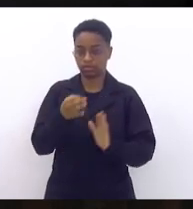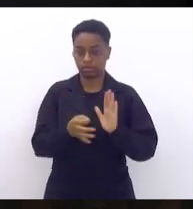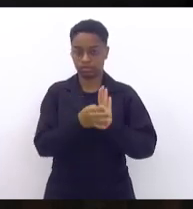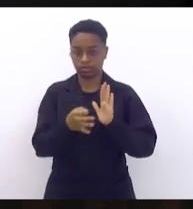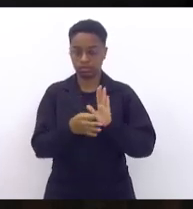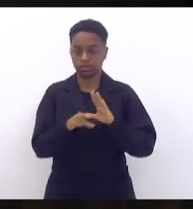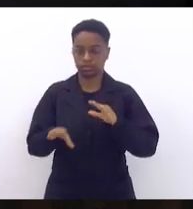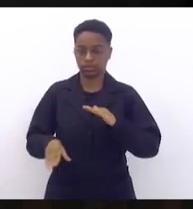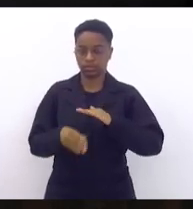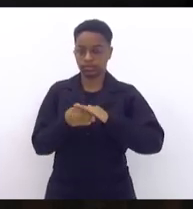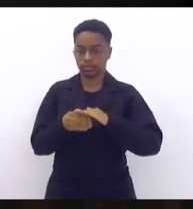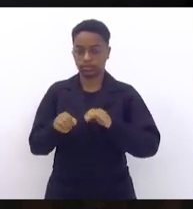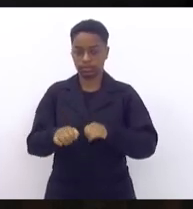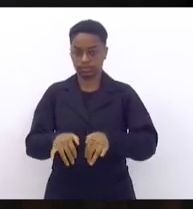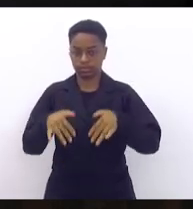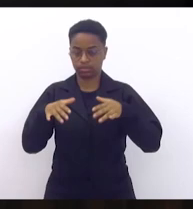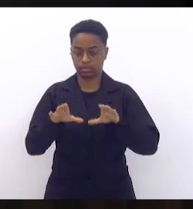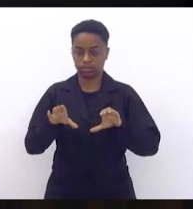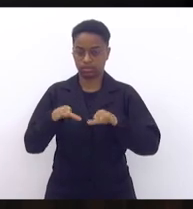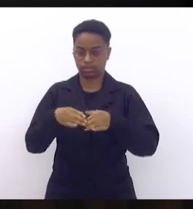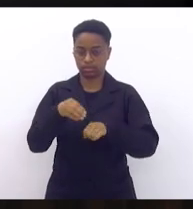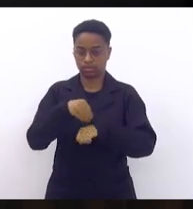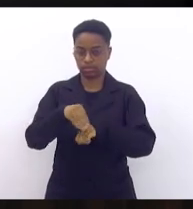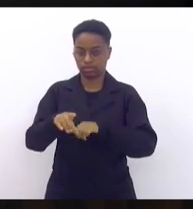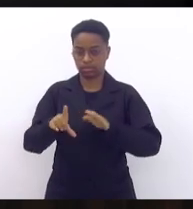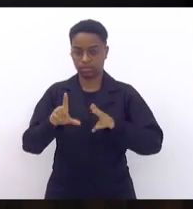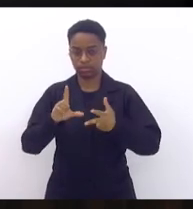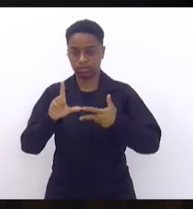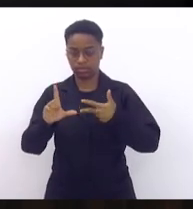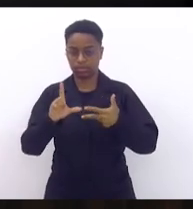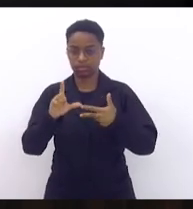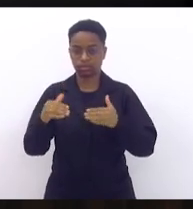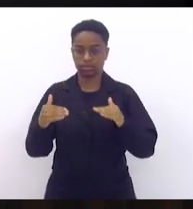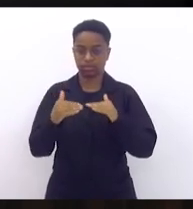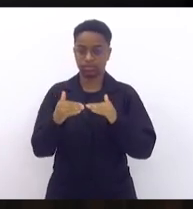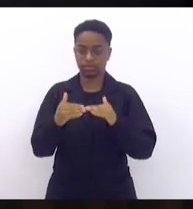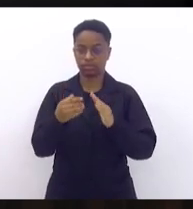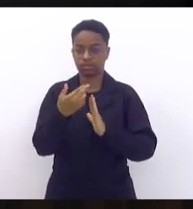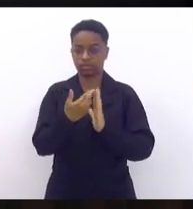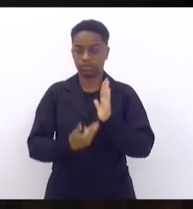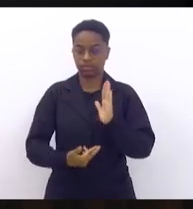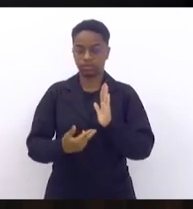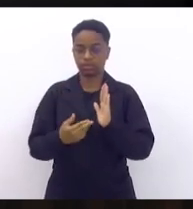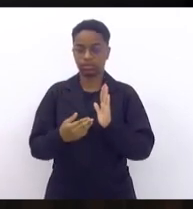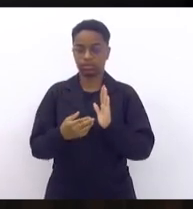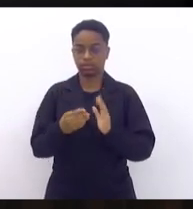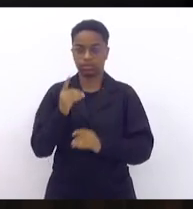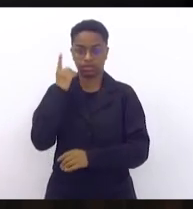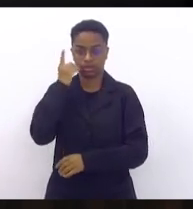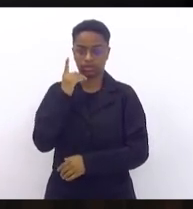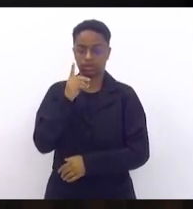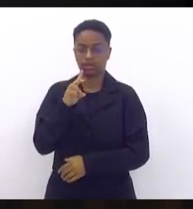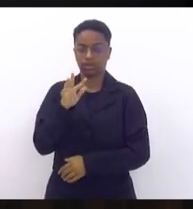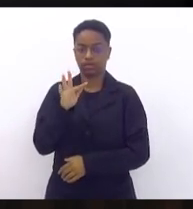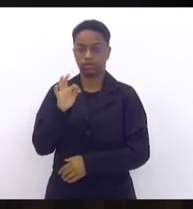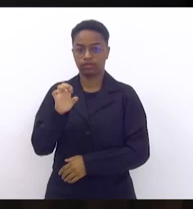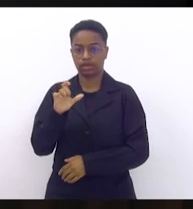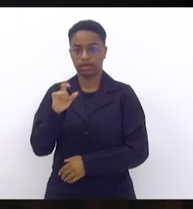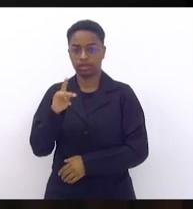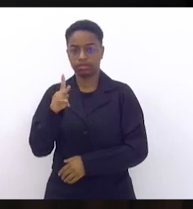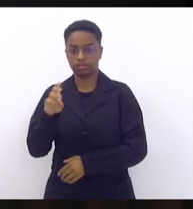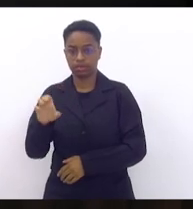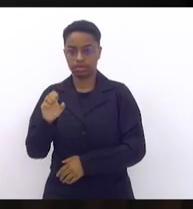de plenário da comissão de indicações legislativas favorável. Relatores deputados Felipe Soares e Felipe